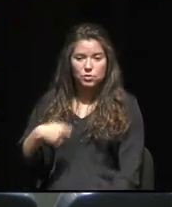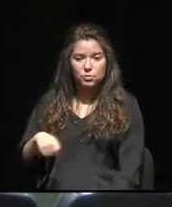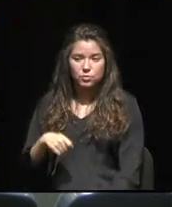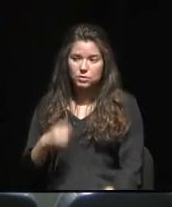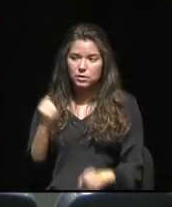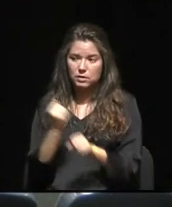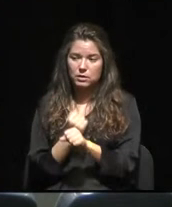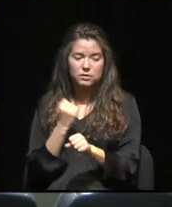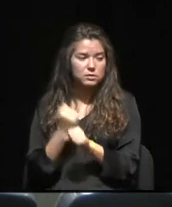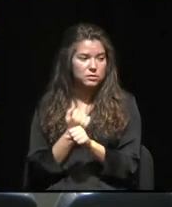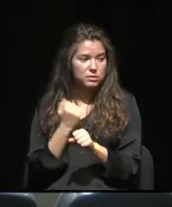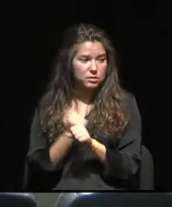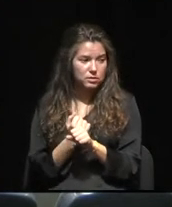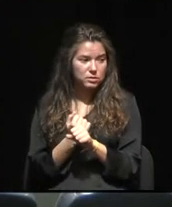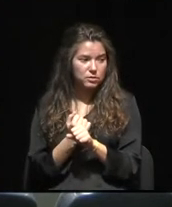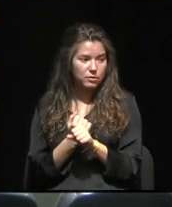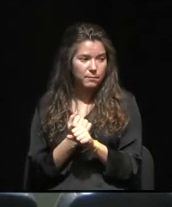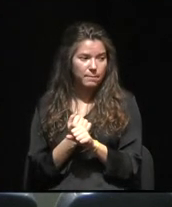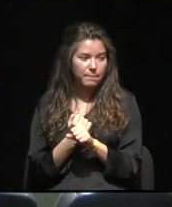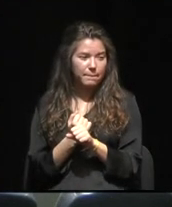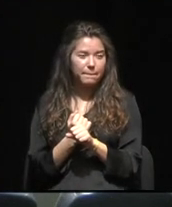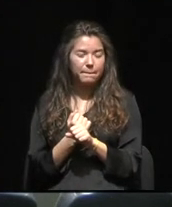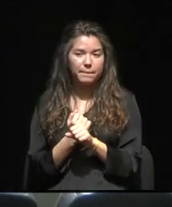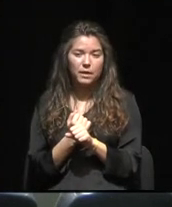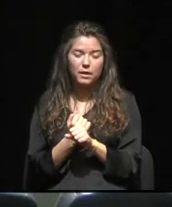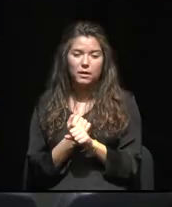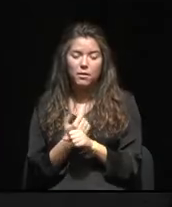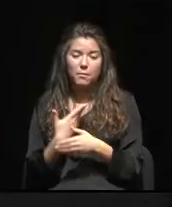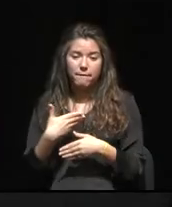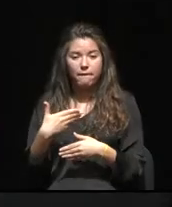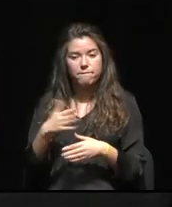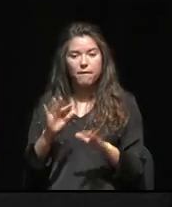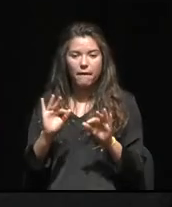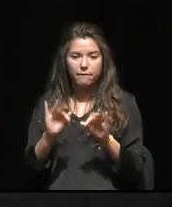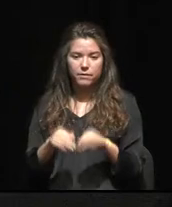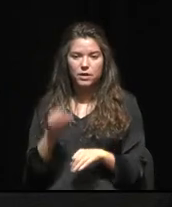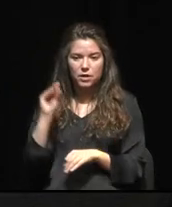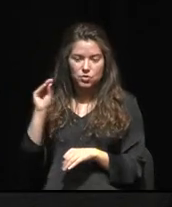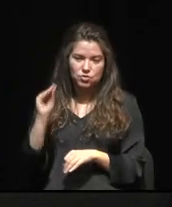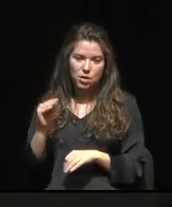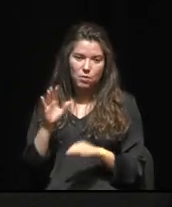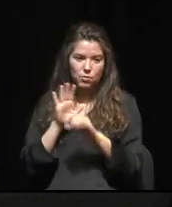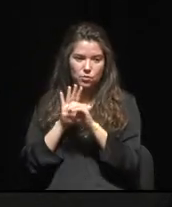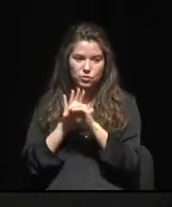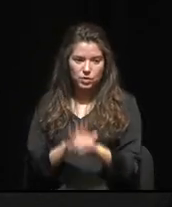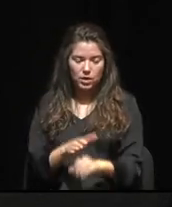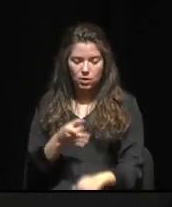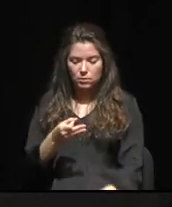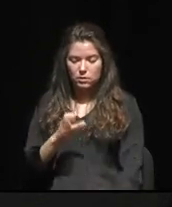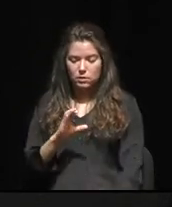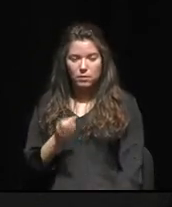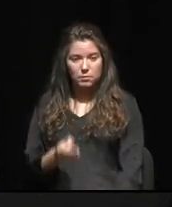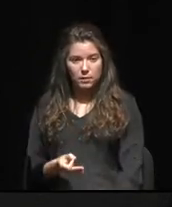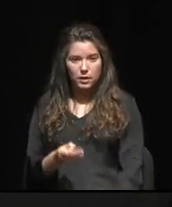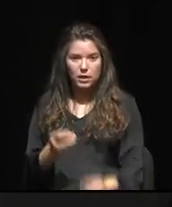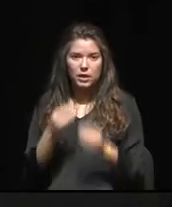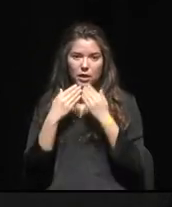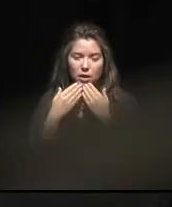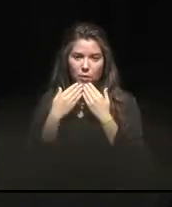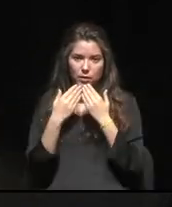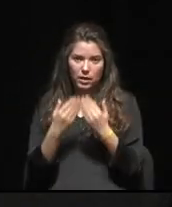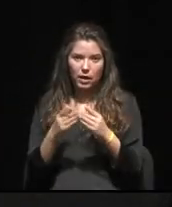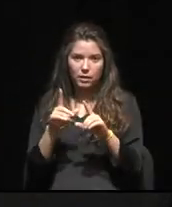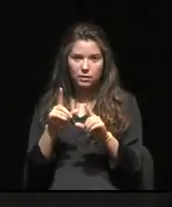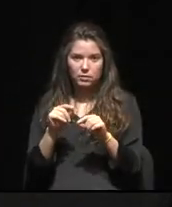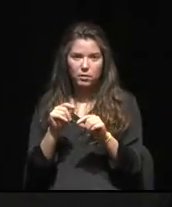exercício e para encerrar chamo chega e chamarei o PCP E agradecia então